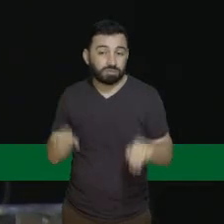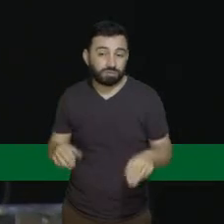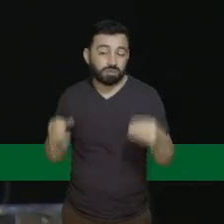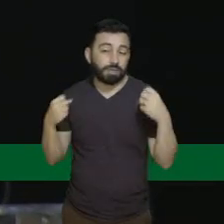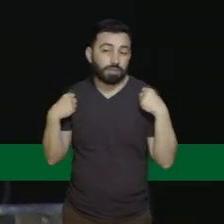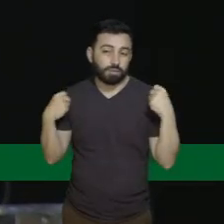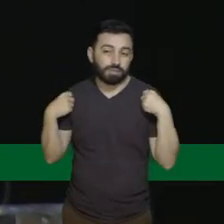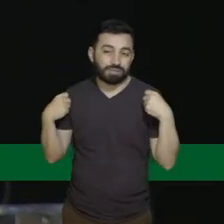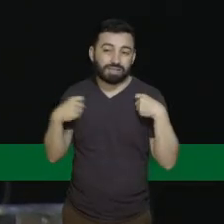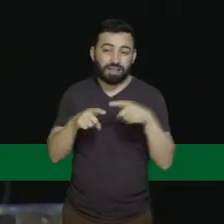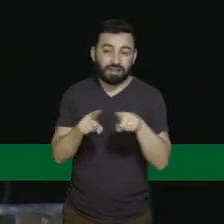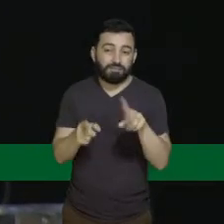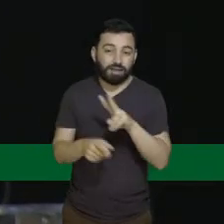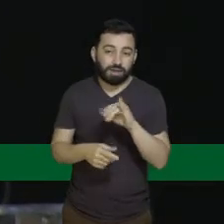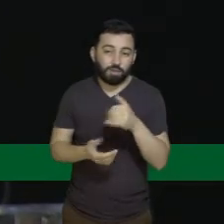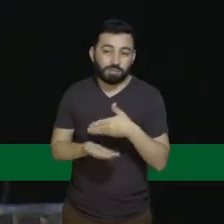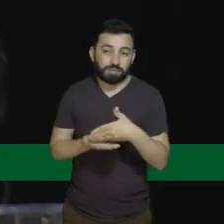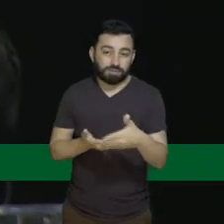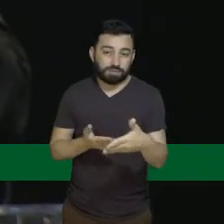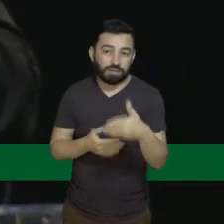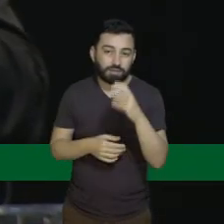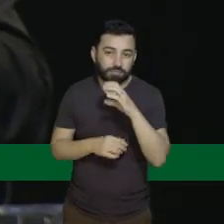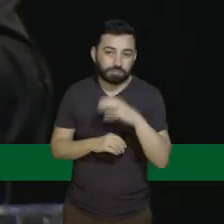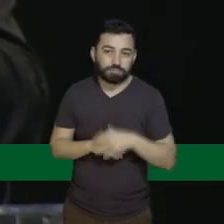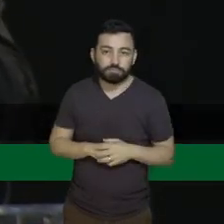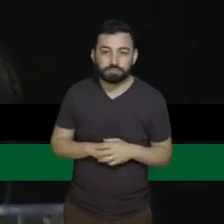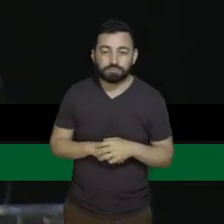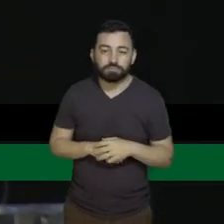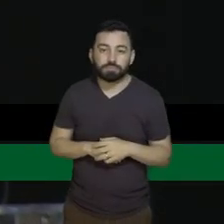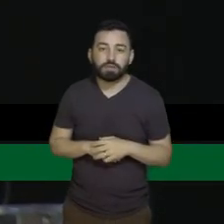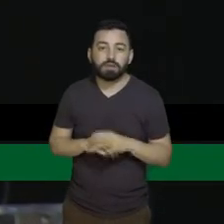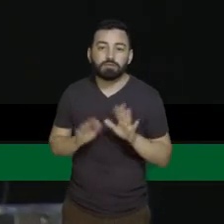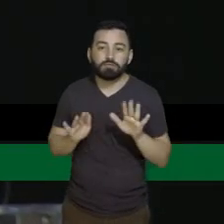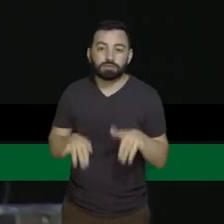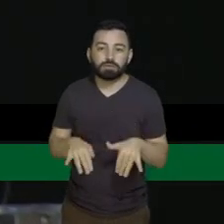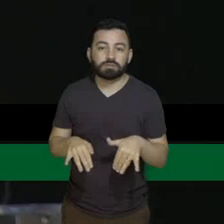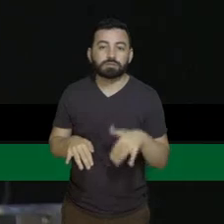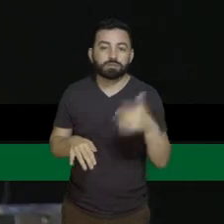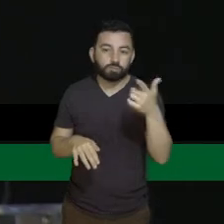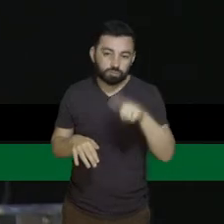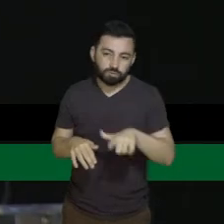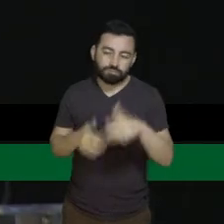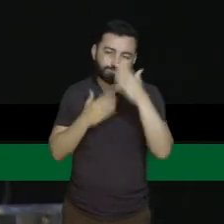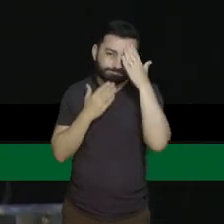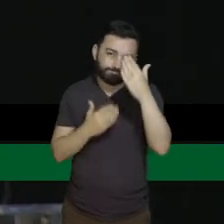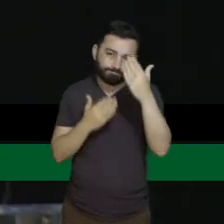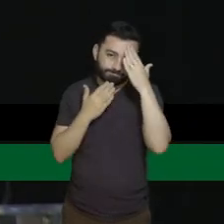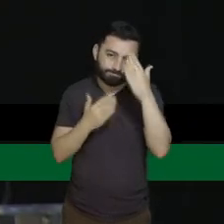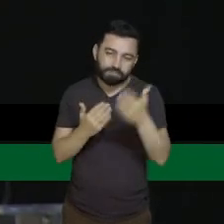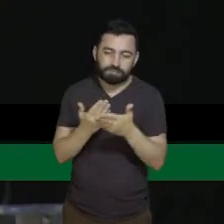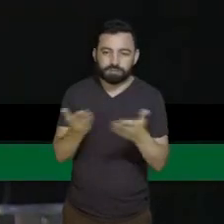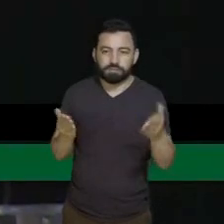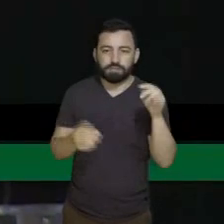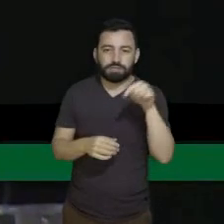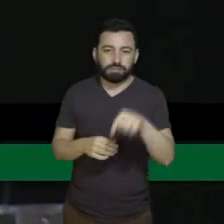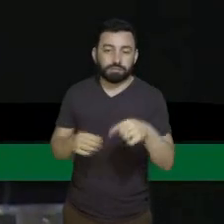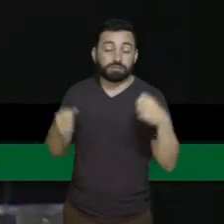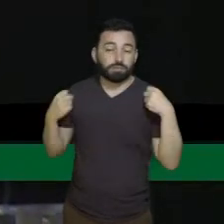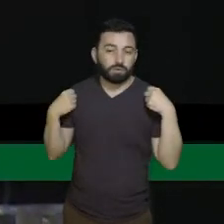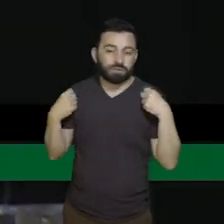que será inaugurado dentro em breve. Por derradeiro, reiterar o agradecimento a esse espaço para a